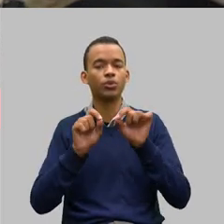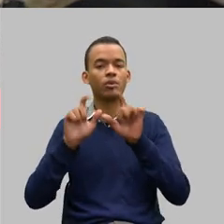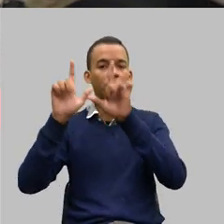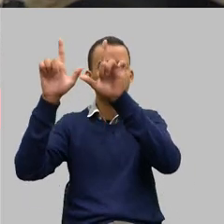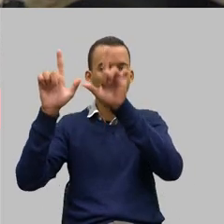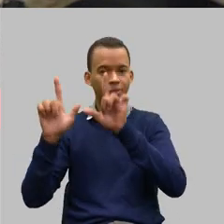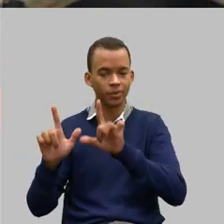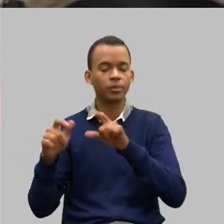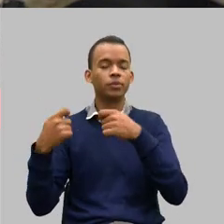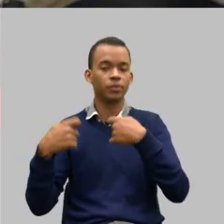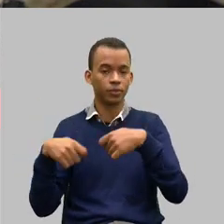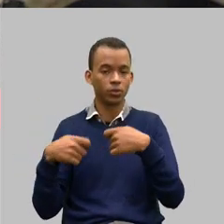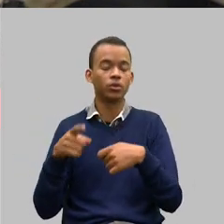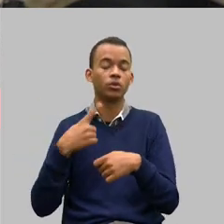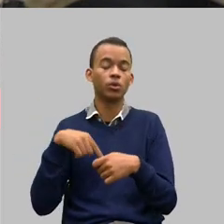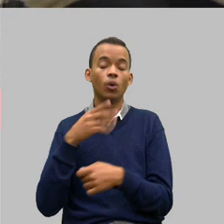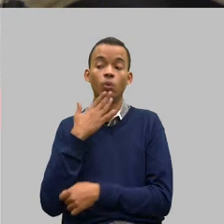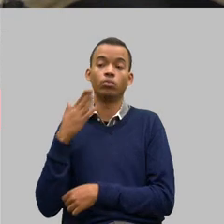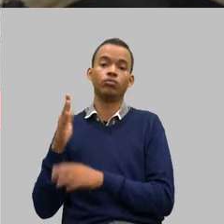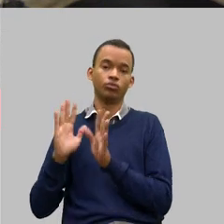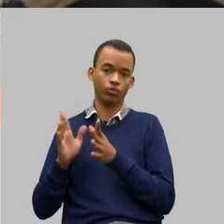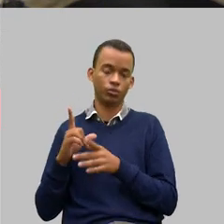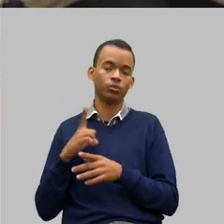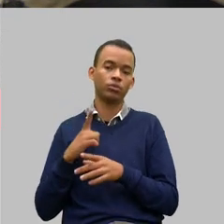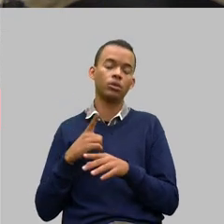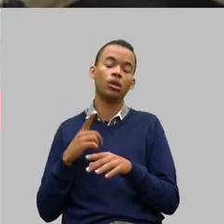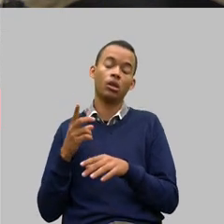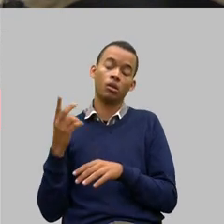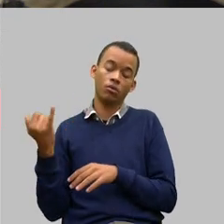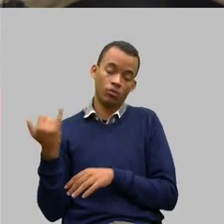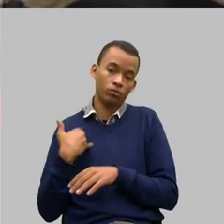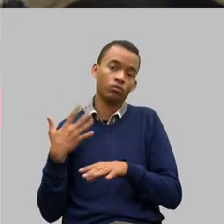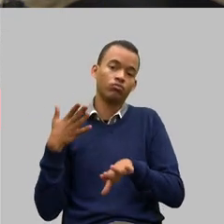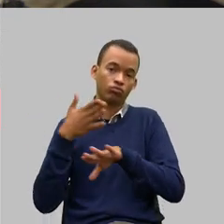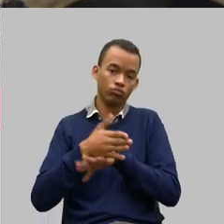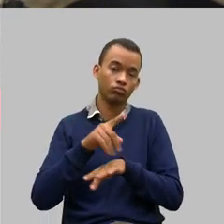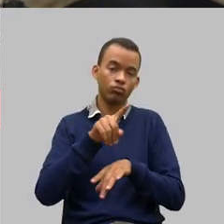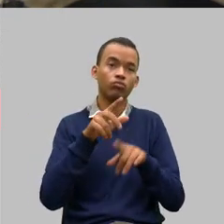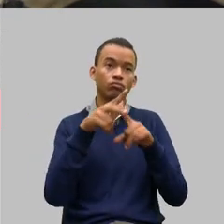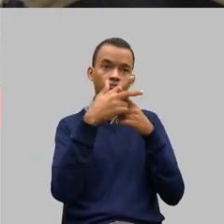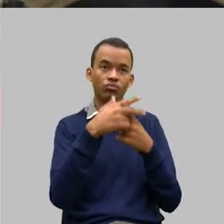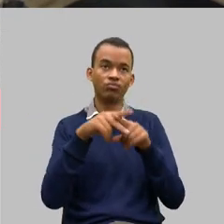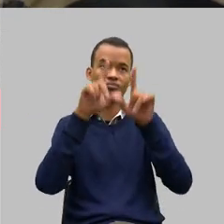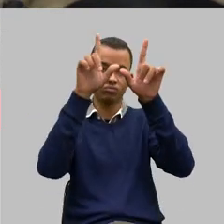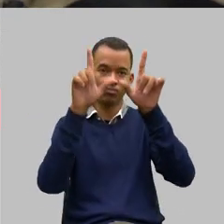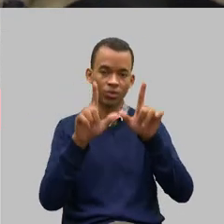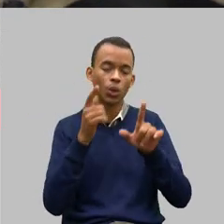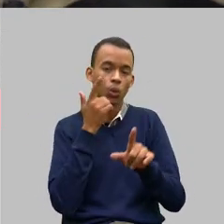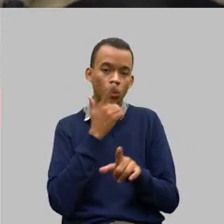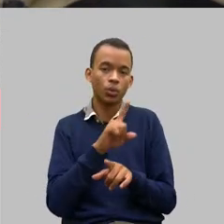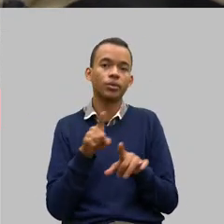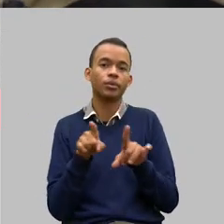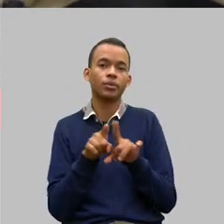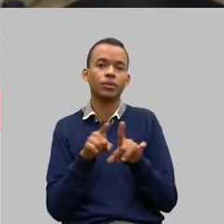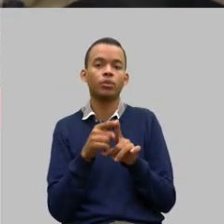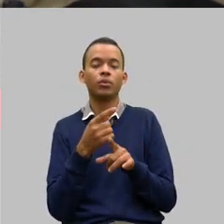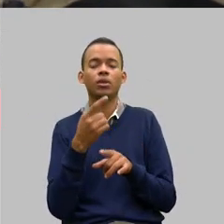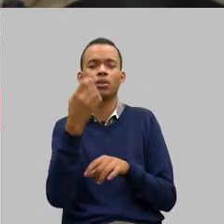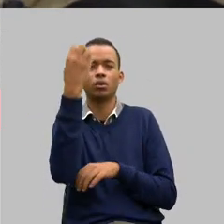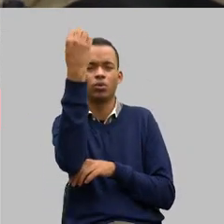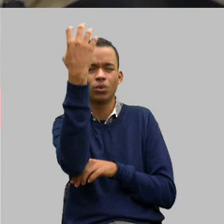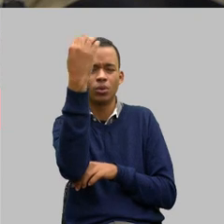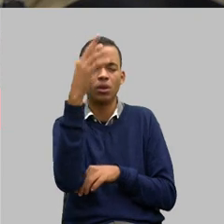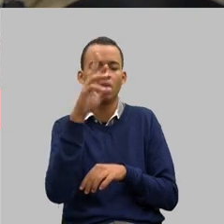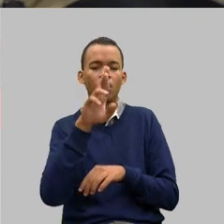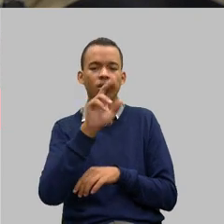que eu tive que tinham sido feito sim né já intervenções vou reforçar o que o senhor tá trazendo aqui agora em relação à instalação dos radares né então tem um